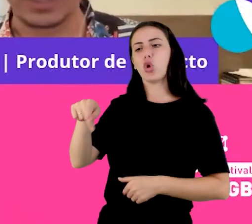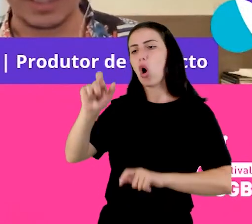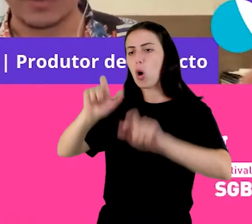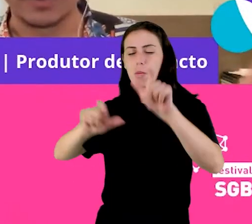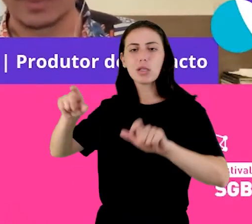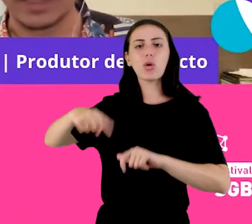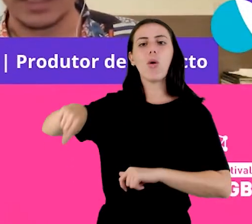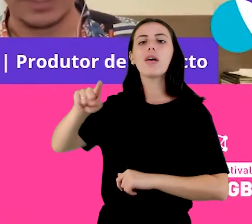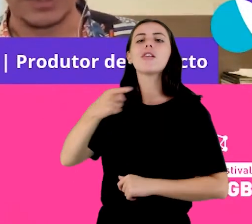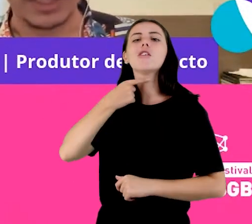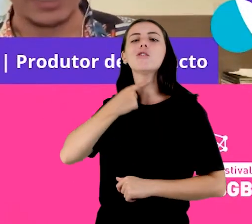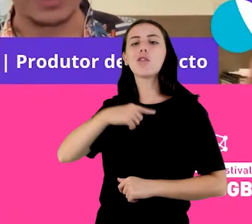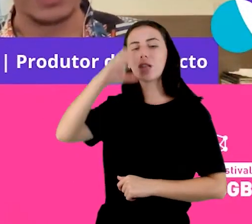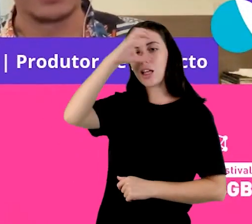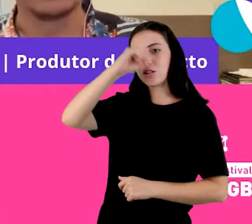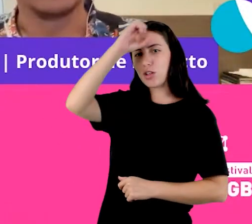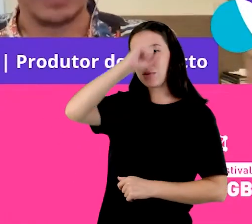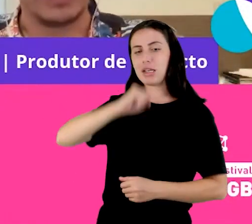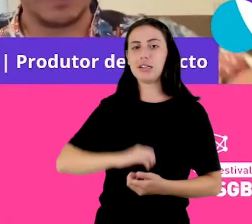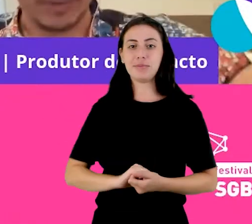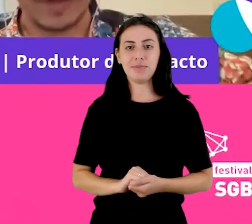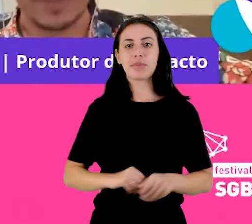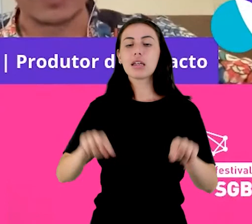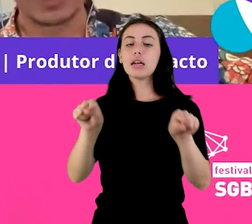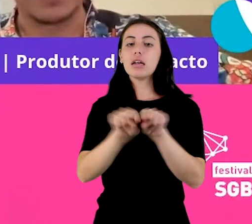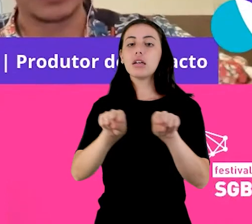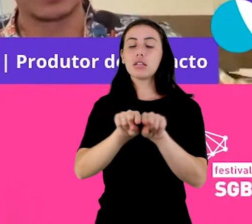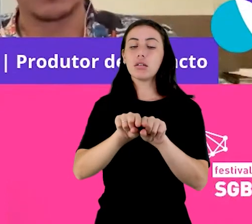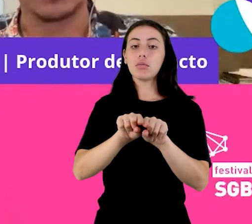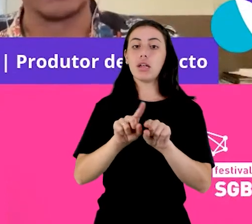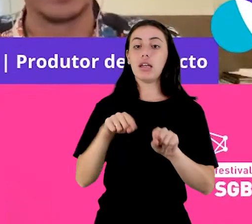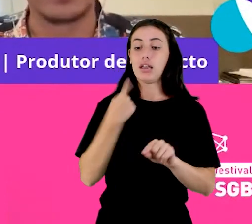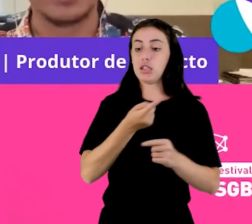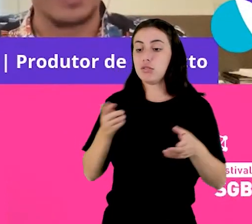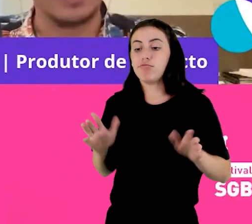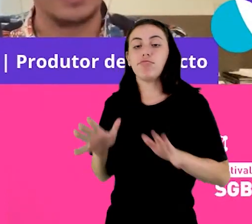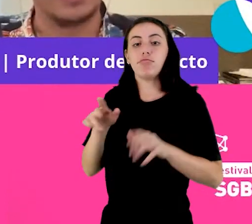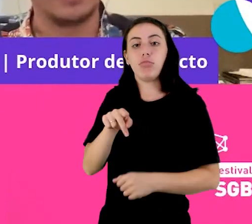de Educação nesse sentido. A gente quer atingir a ponta final mesmo, as pessoas que estão ali.